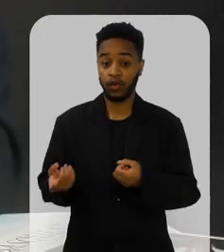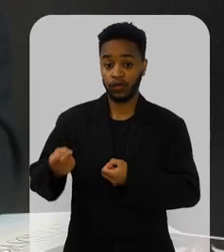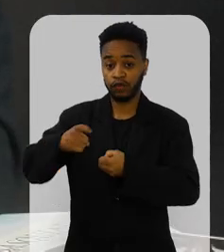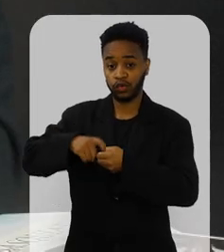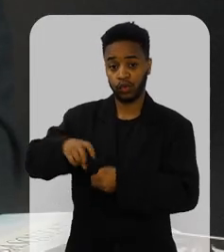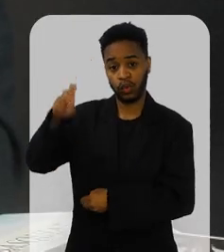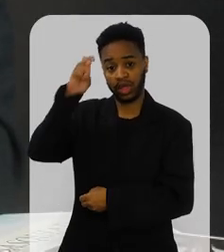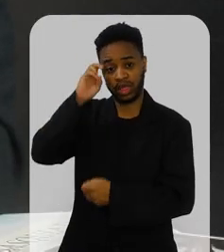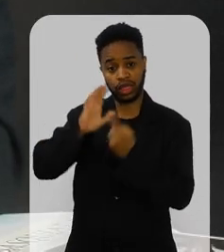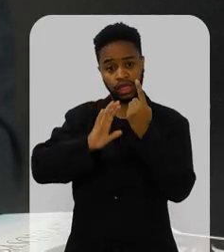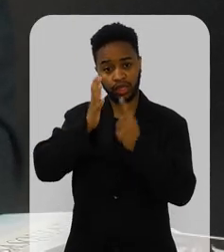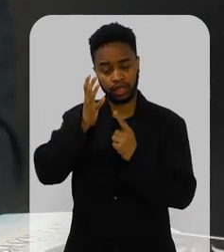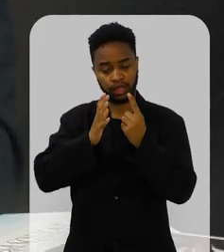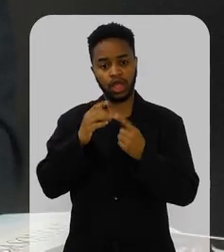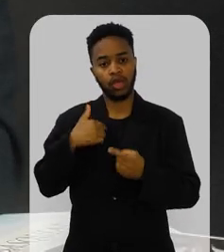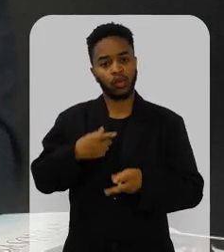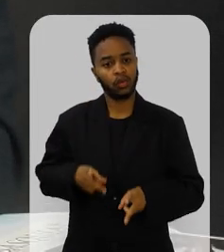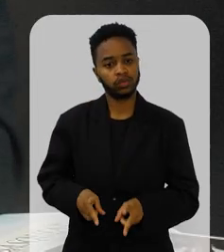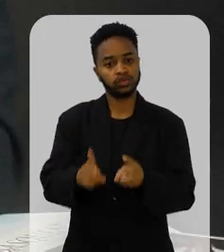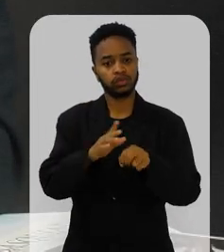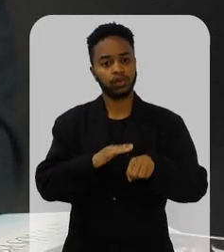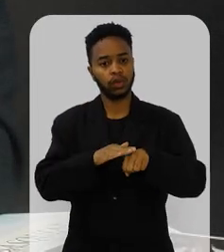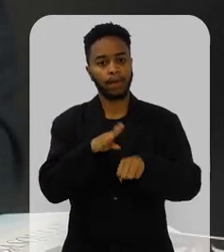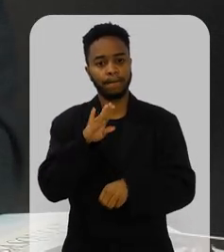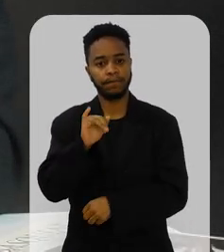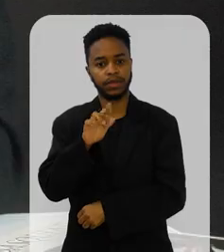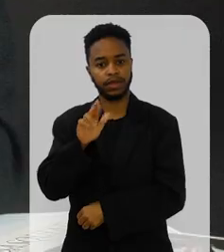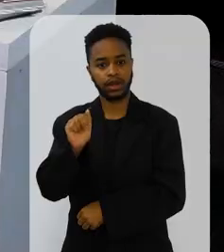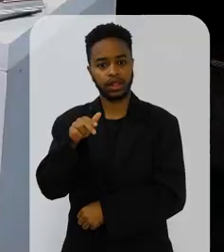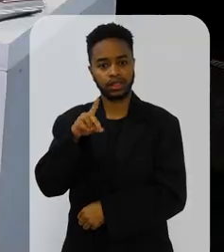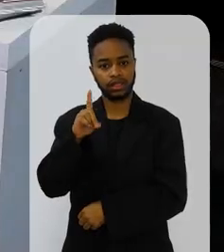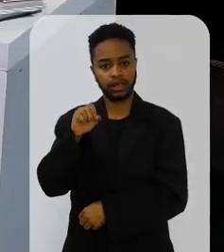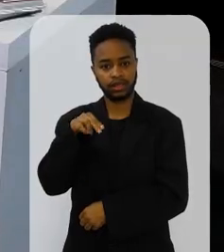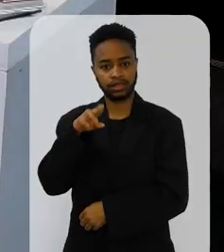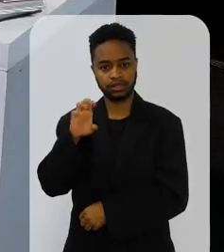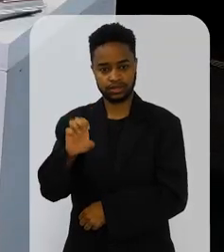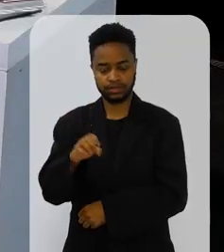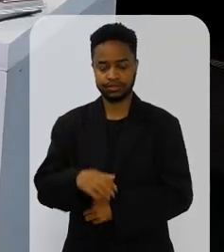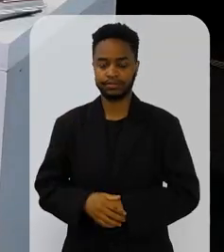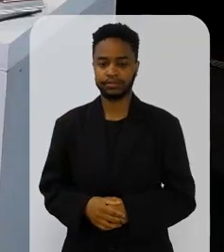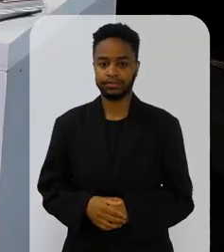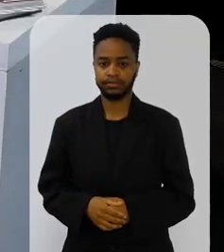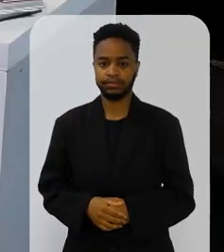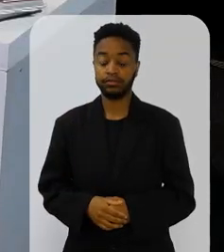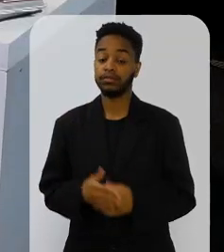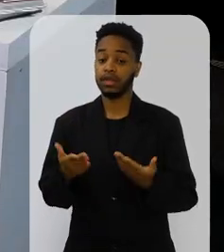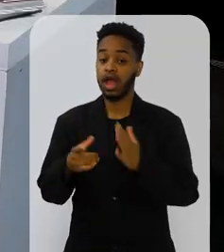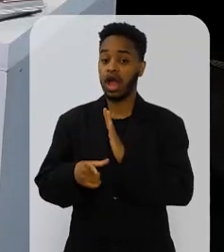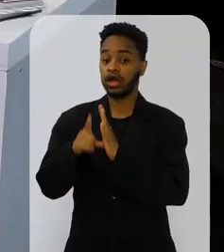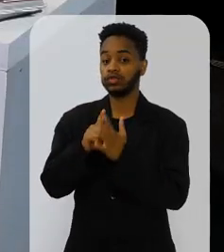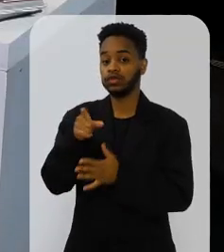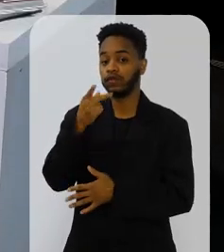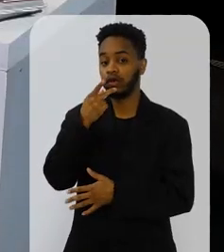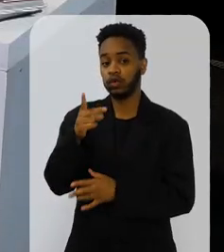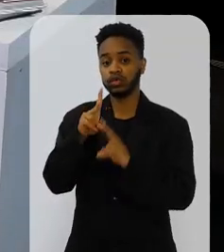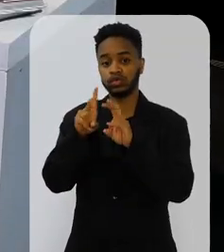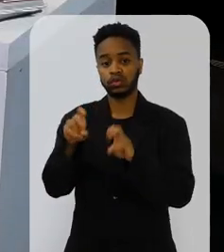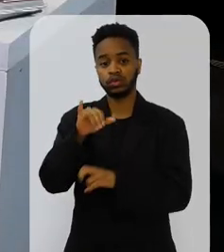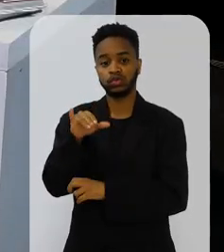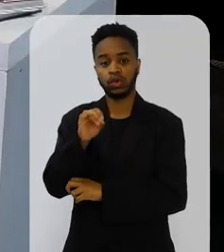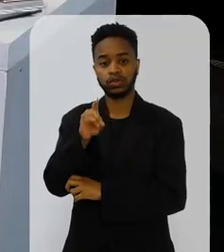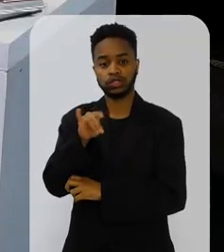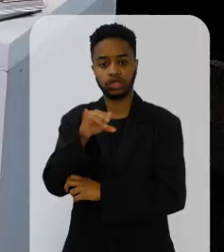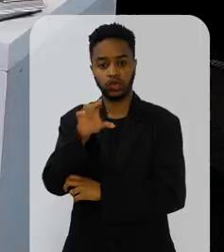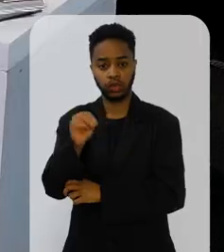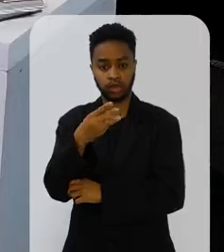Voltamos com o Quintas com Quintais e eu sigo conversando com o Bira Dense. Bira, você anteriormente falou de Joãozinho 30,